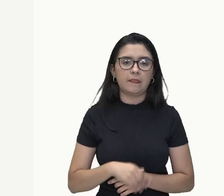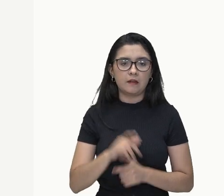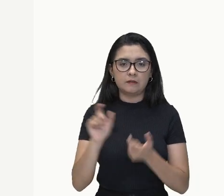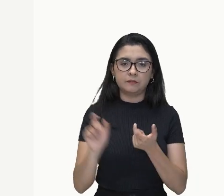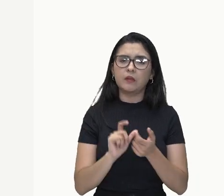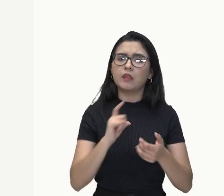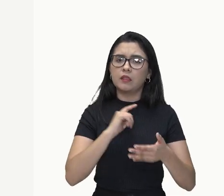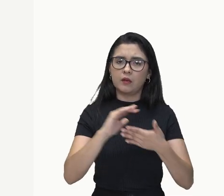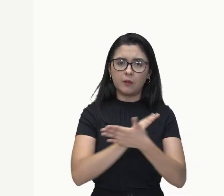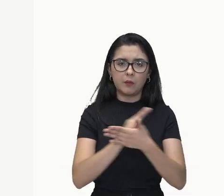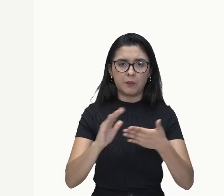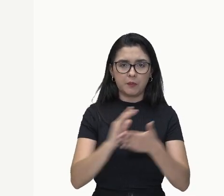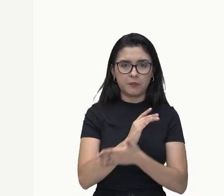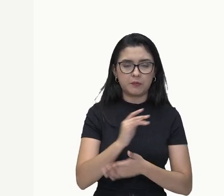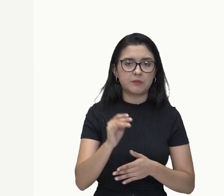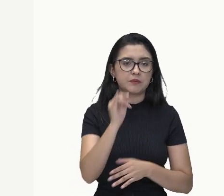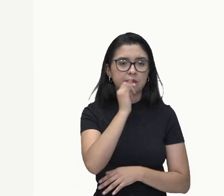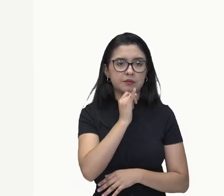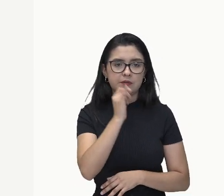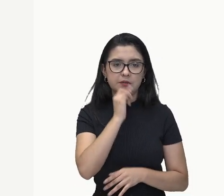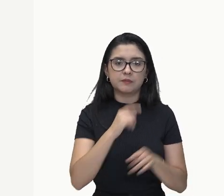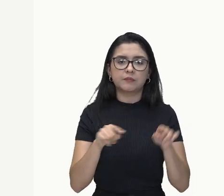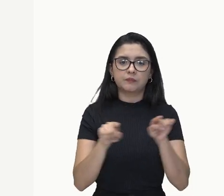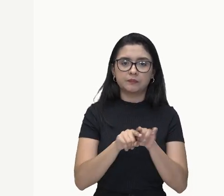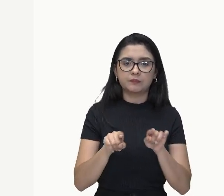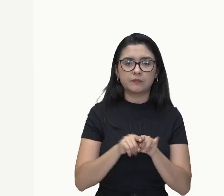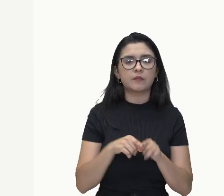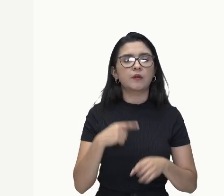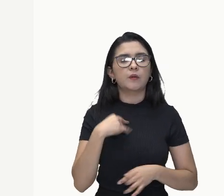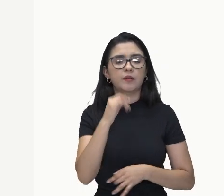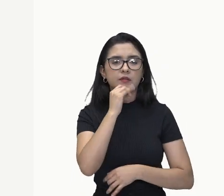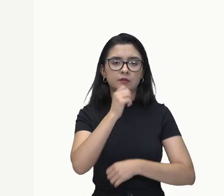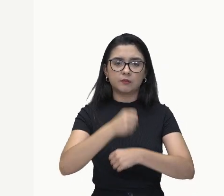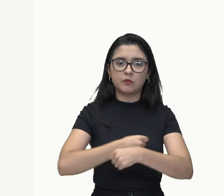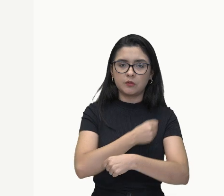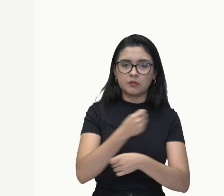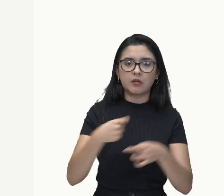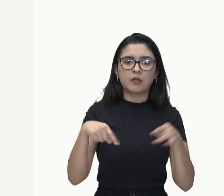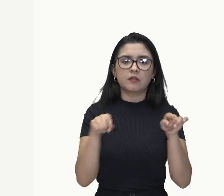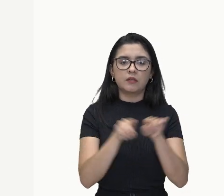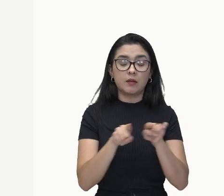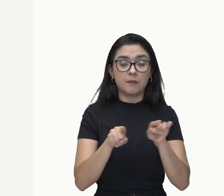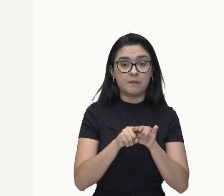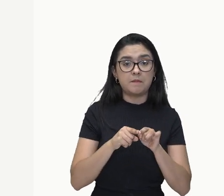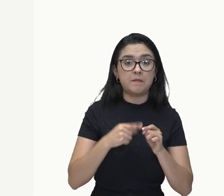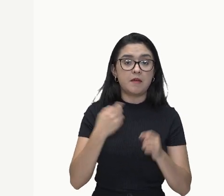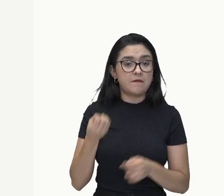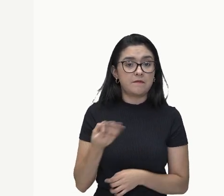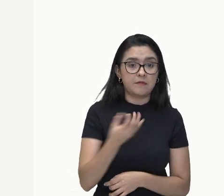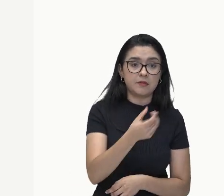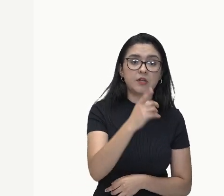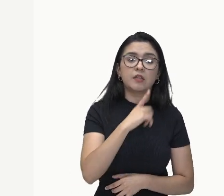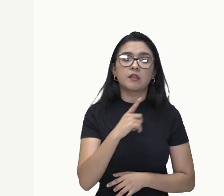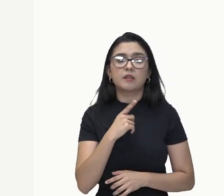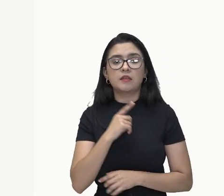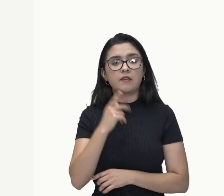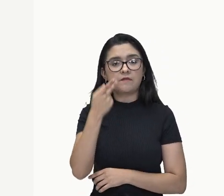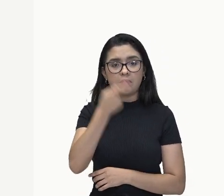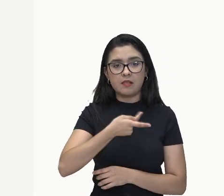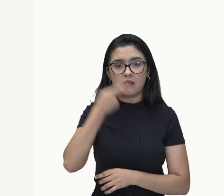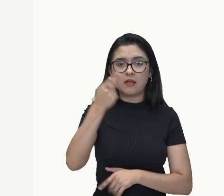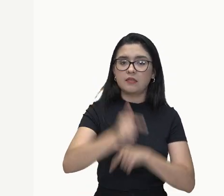alguns exemplos. Assim como o verbo cocinar e viajar, hablar, trabalhar, sonhar, arreglar,